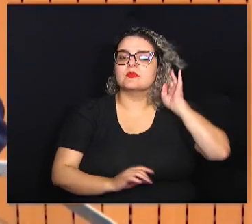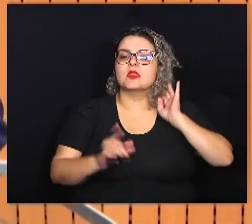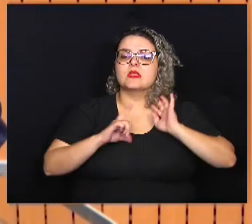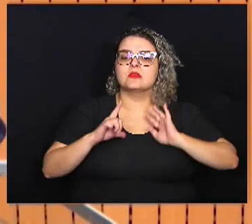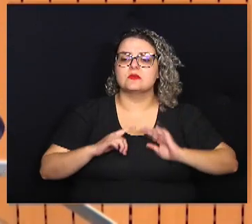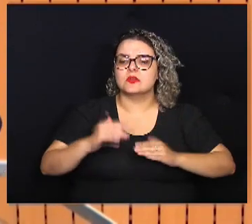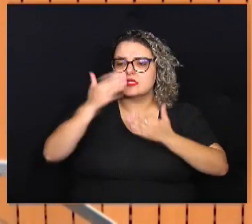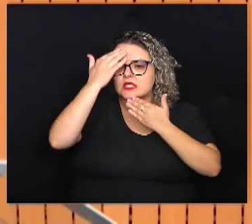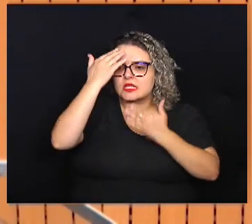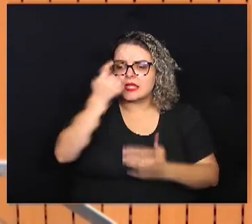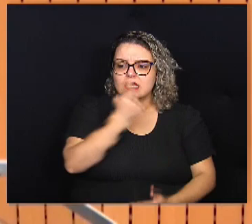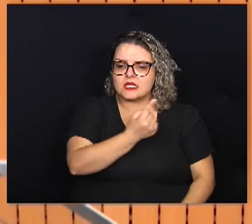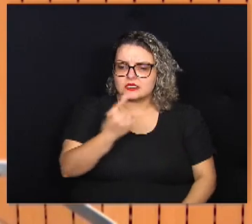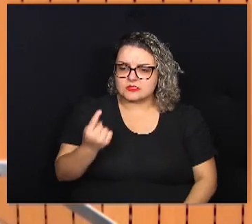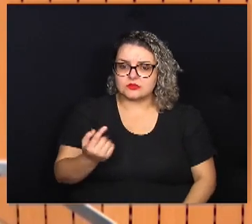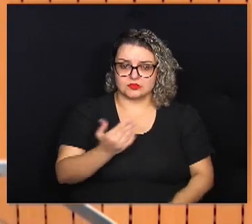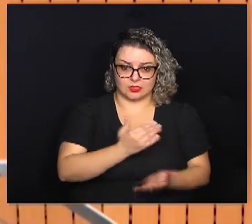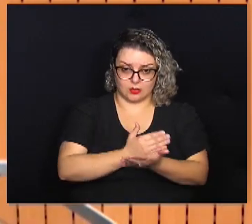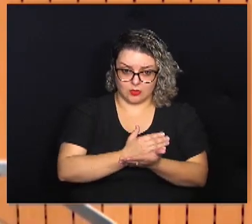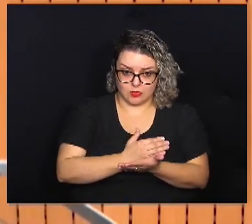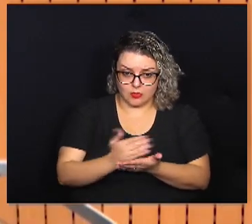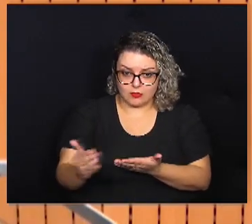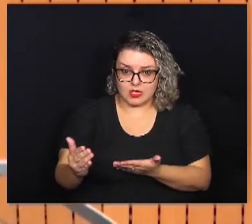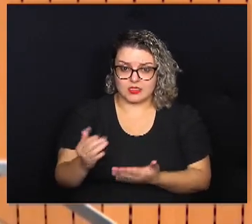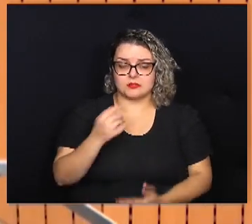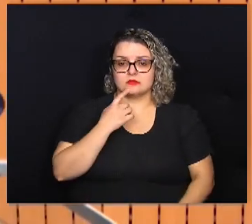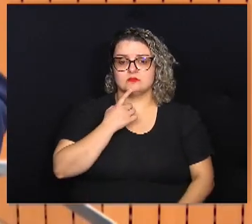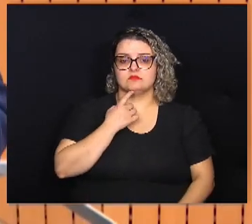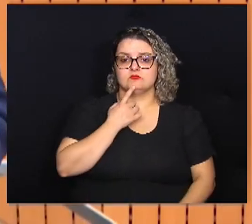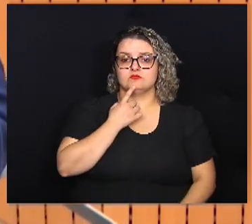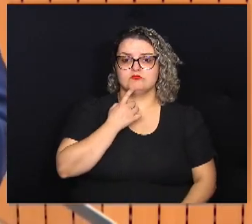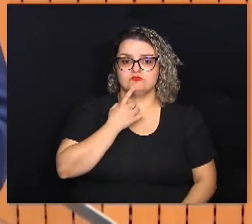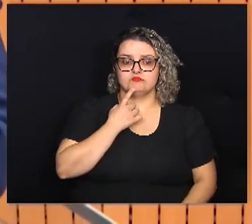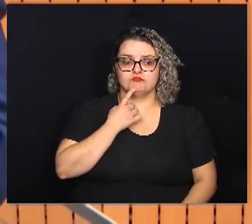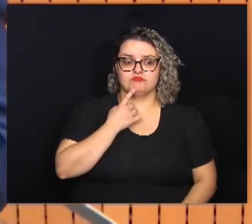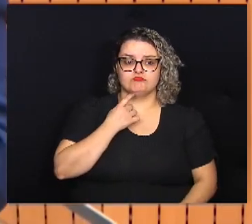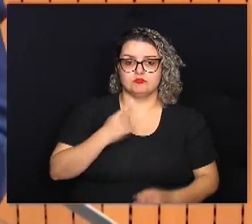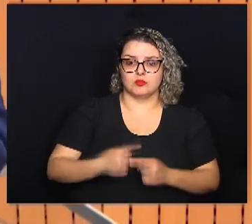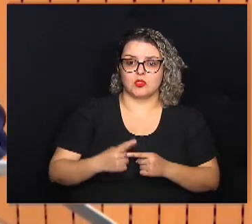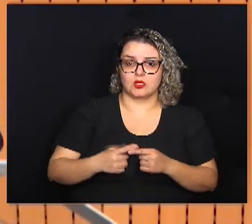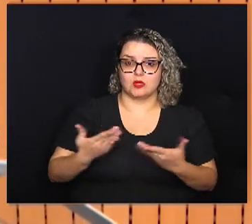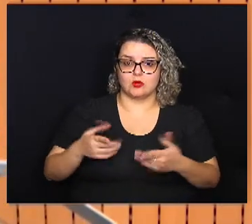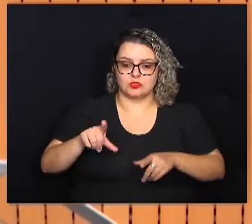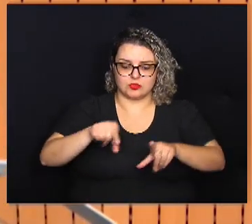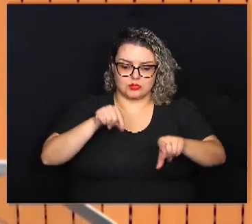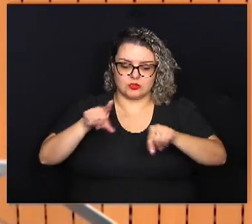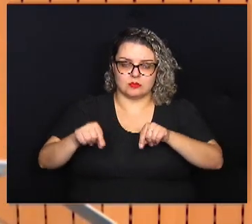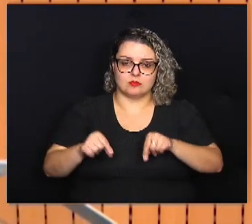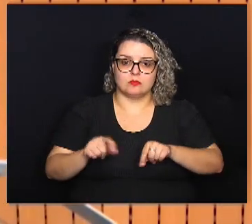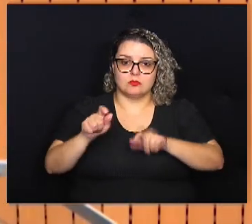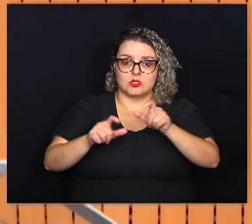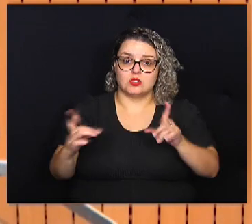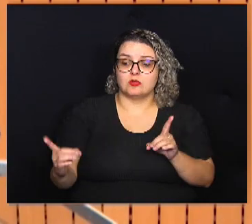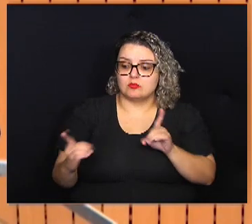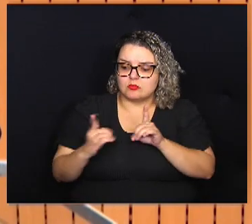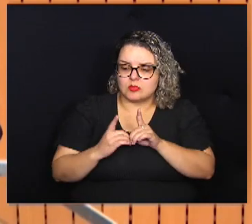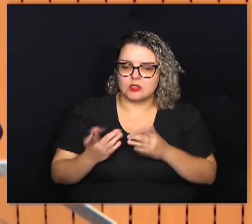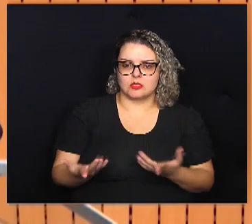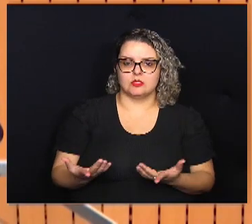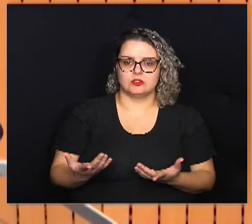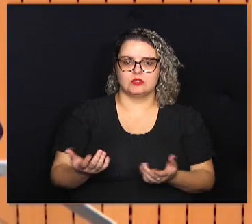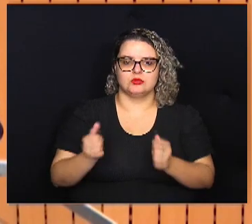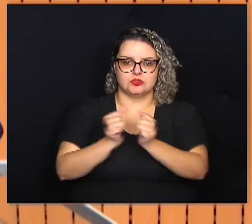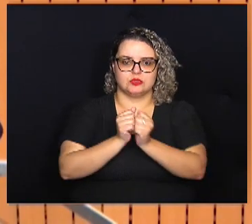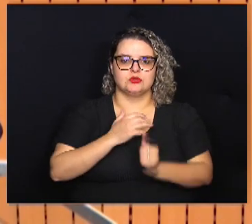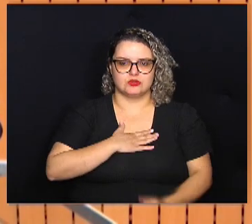cada um de vocês. Então eu começo, porque hoje selecionei pessoas muito próximas para estar aqui